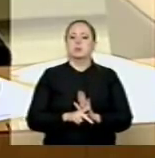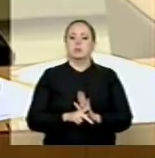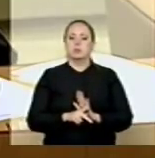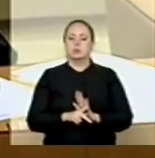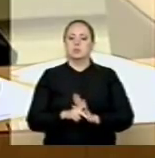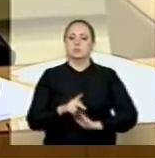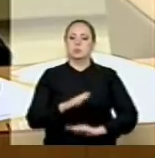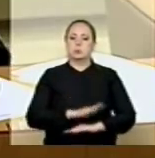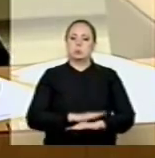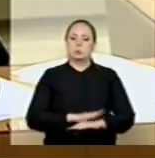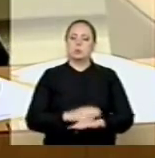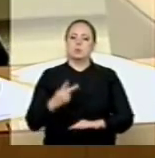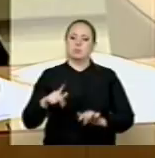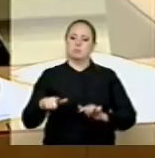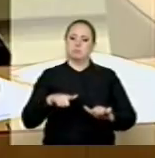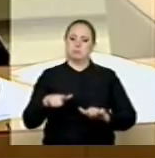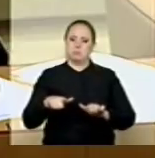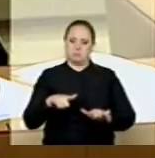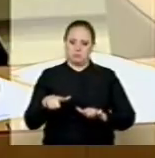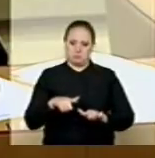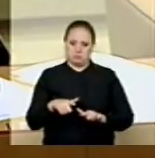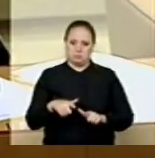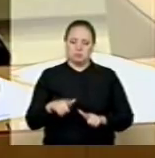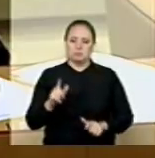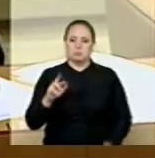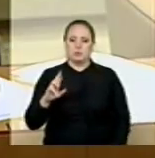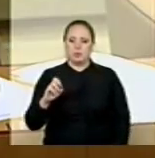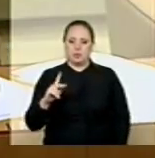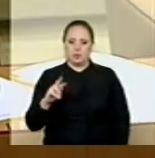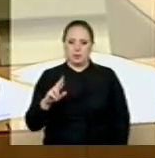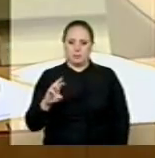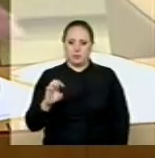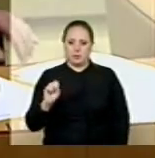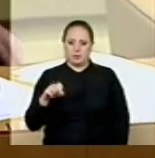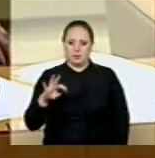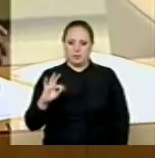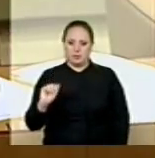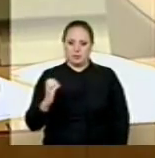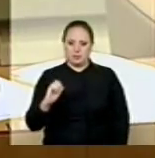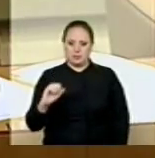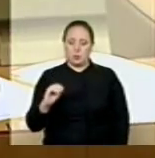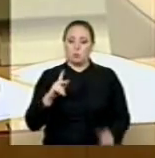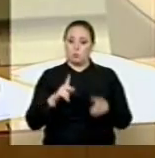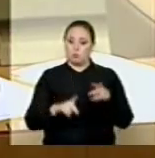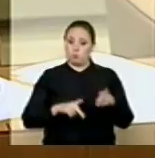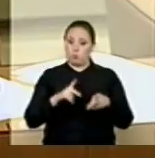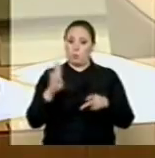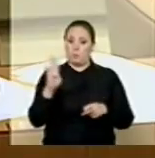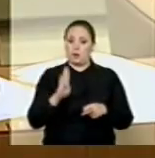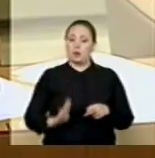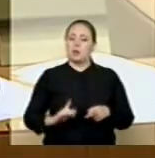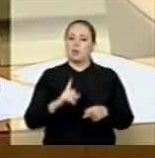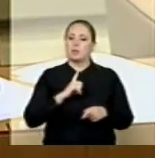das atribuições próprias à representação do povo brasileiro, prevista na cabeça do